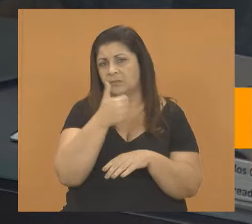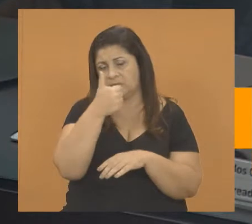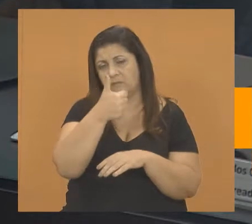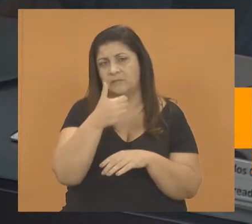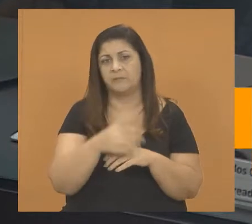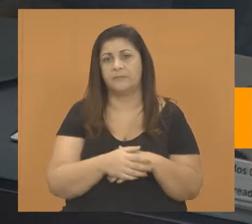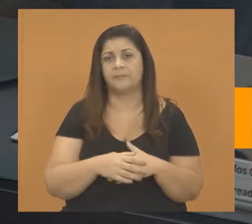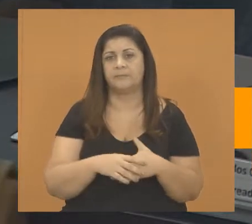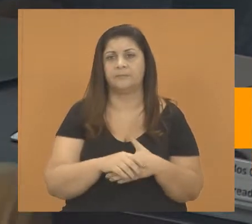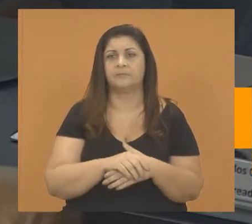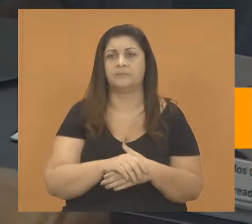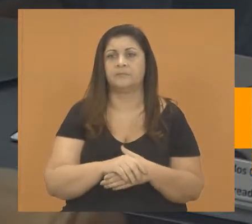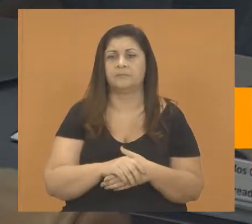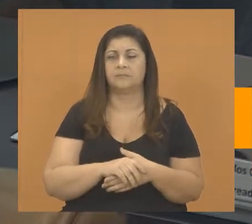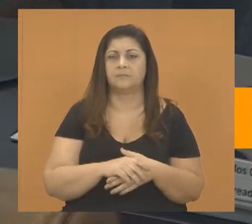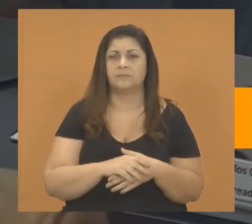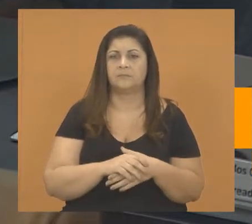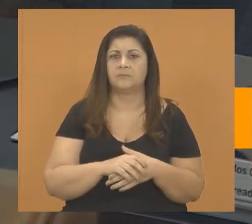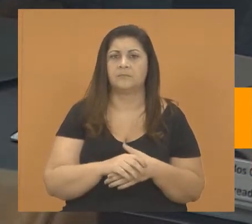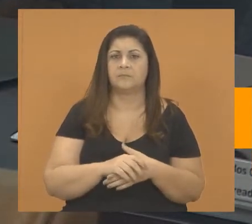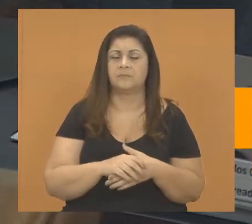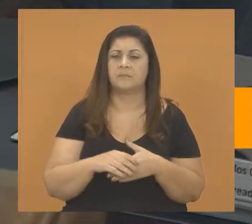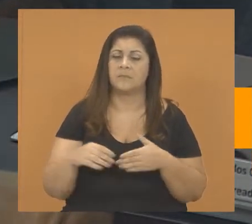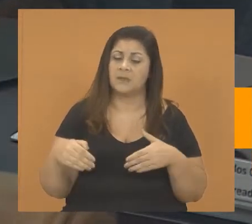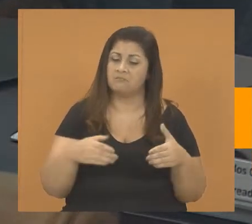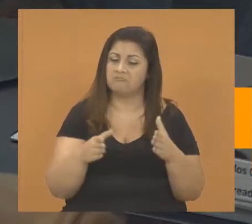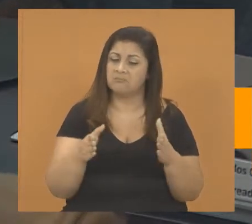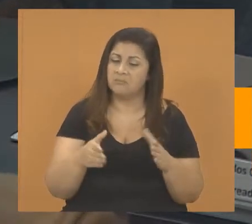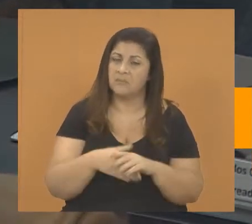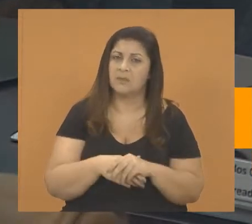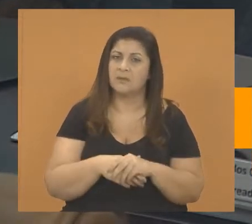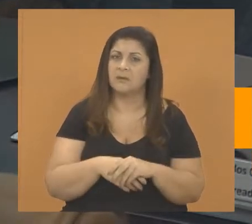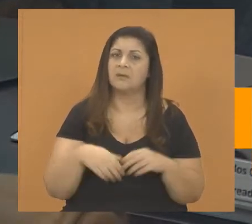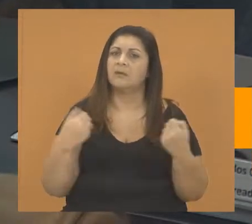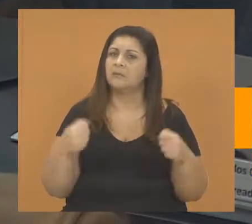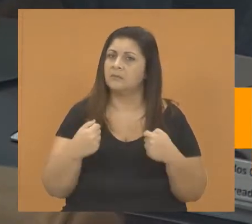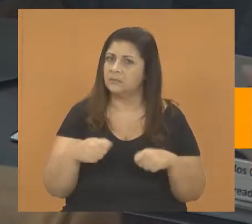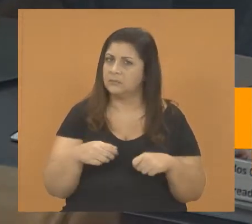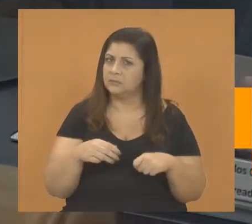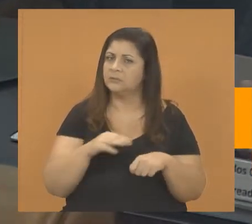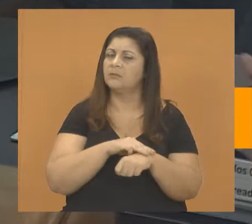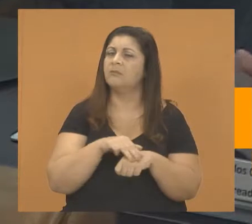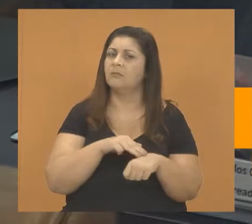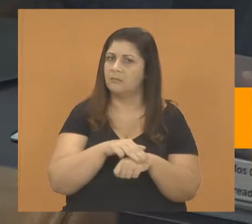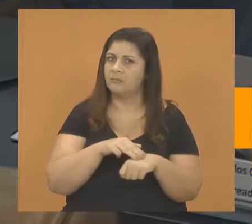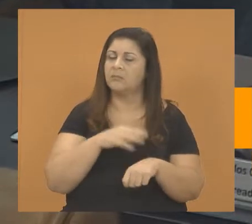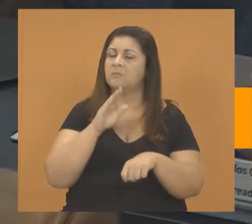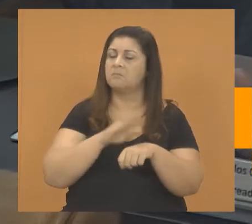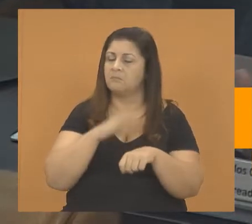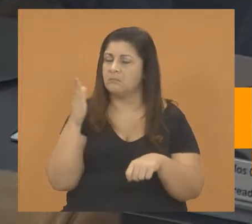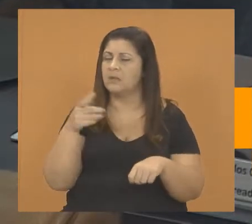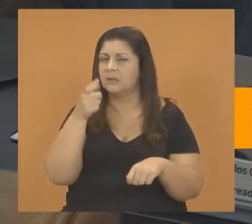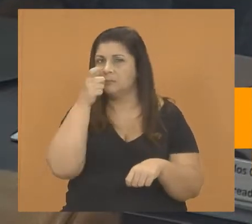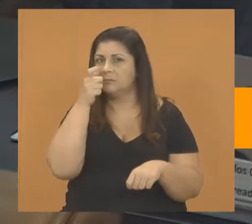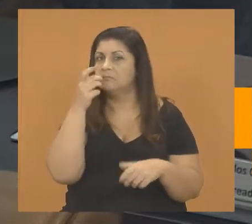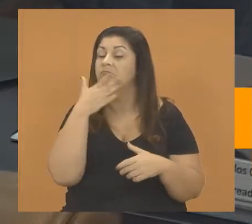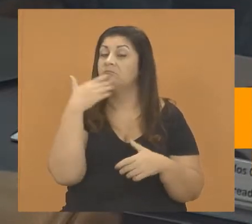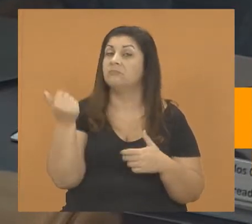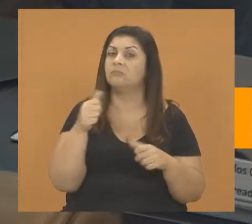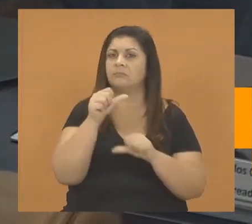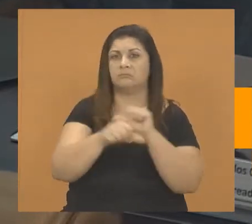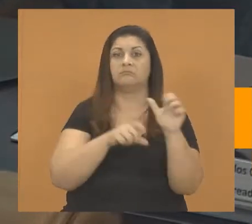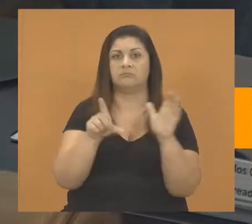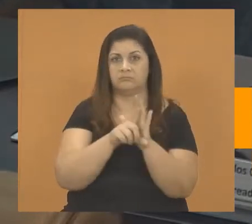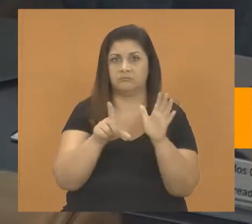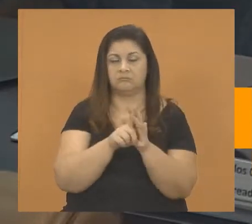por isso que é um parecer do tribunal de contas pra gente caminhar mas eu acho que a gente tem que aprofundar nesse discurso aí pra ver a questão do estatuto do